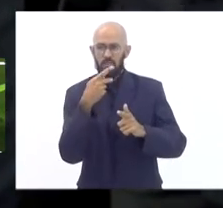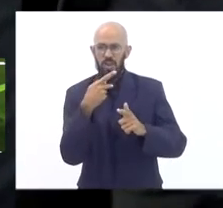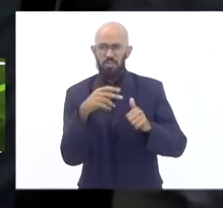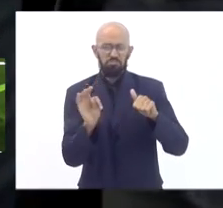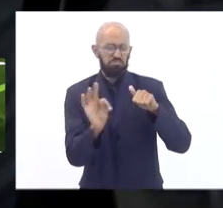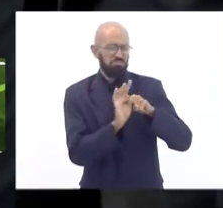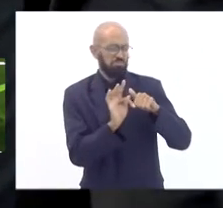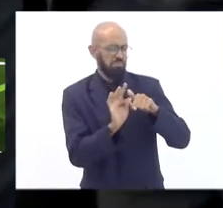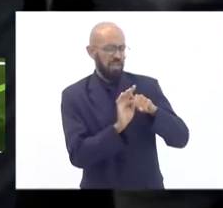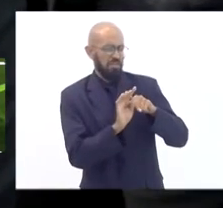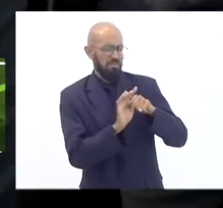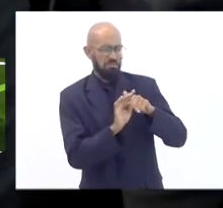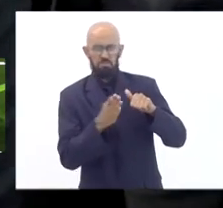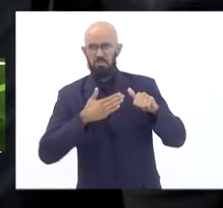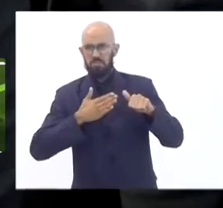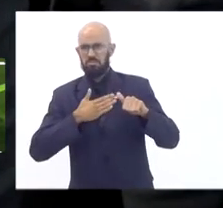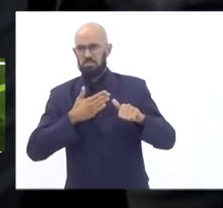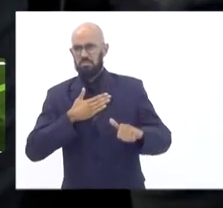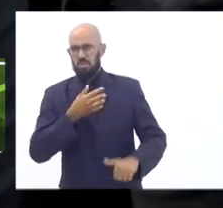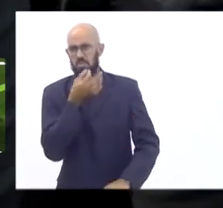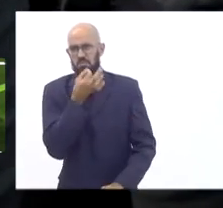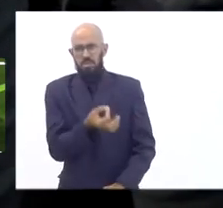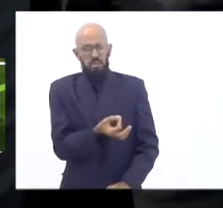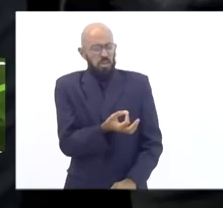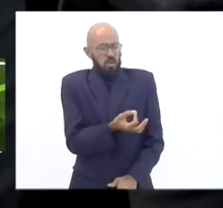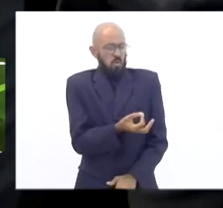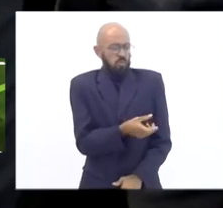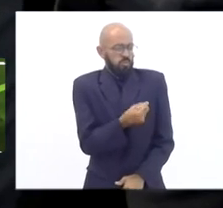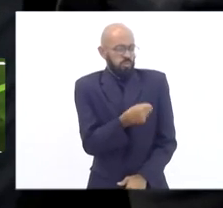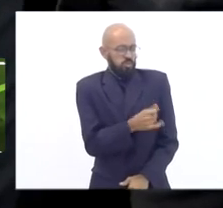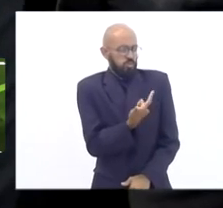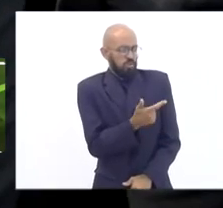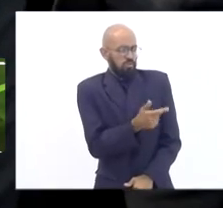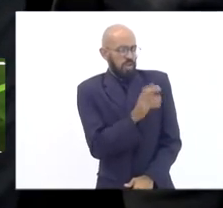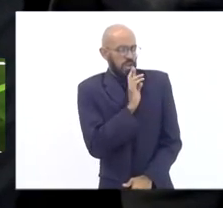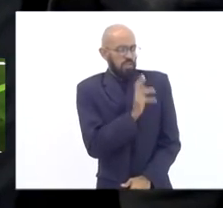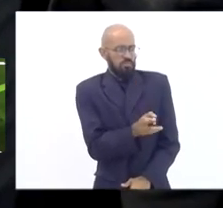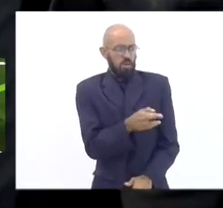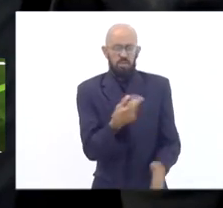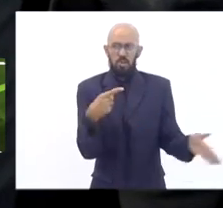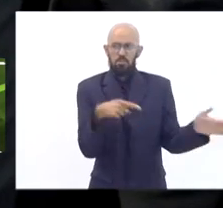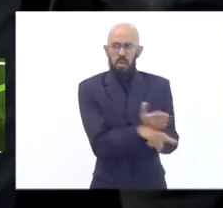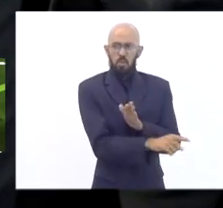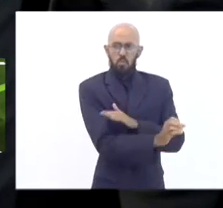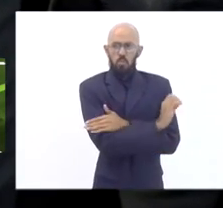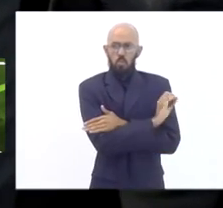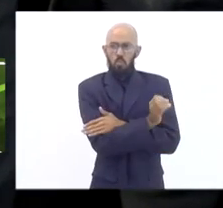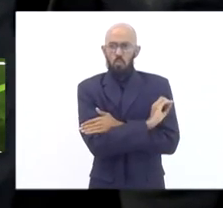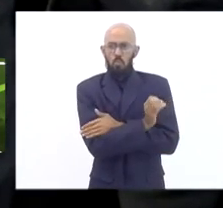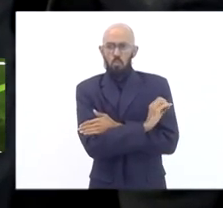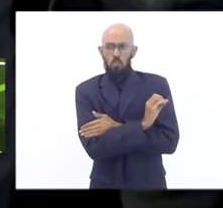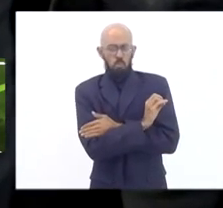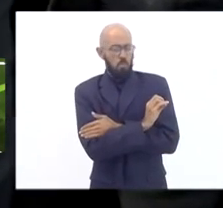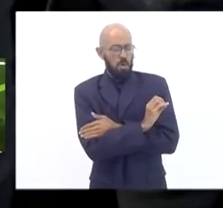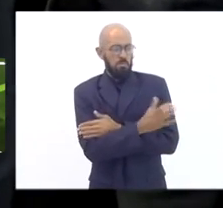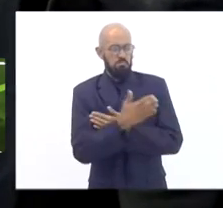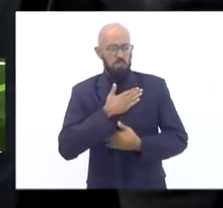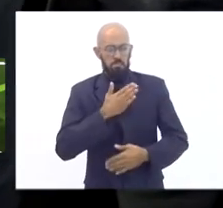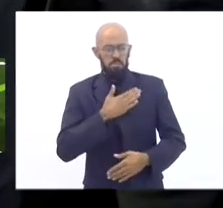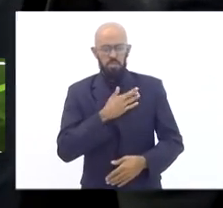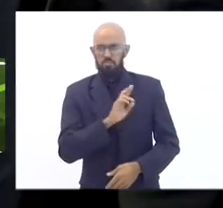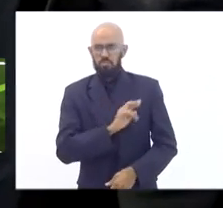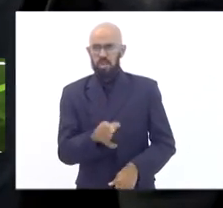estava sendo técnico. A partir do momento que Vossa Senhoria não tem resposta nenhuma a qualquer indagação que foi feita, e me admira alguém